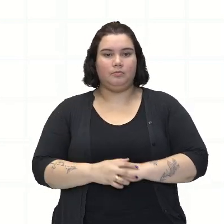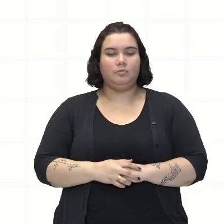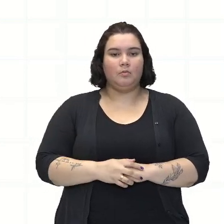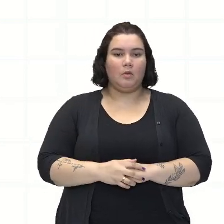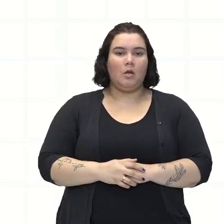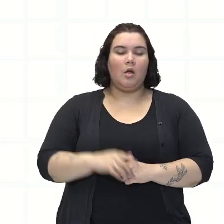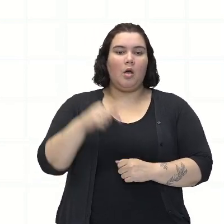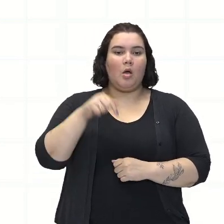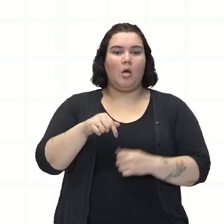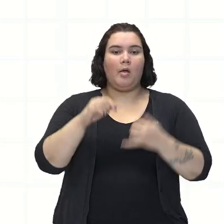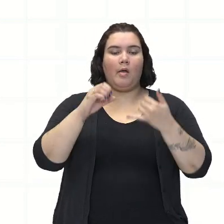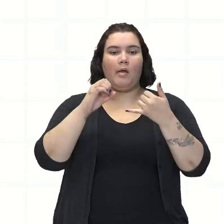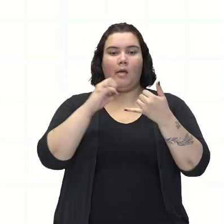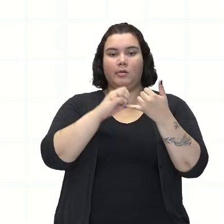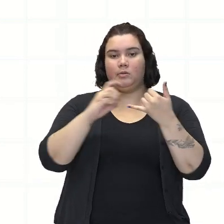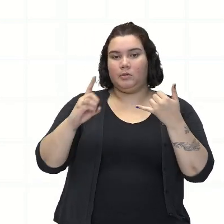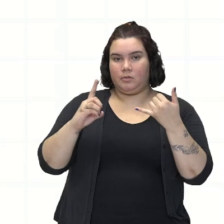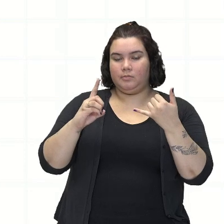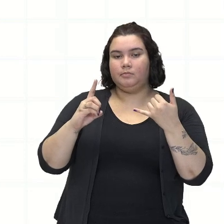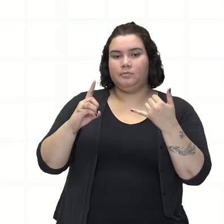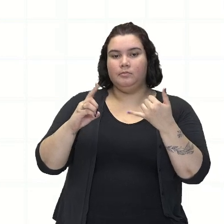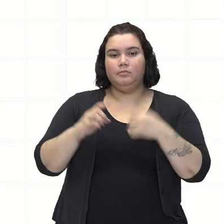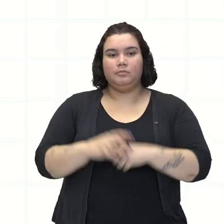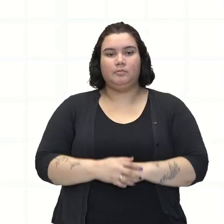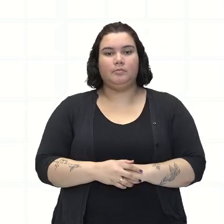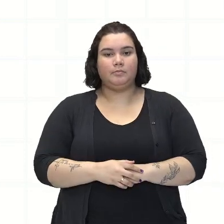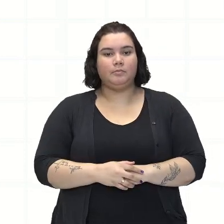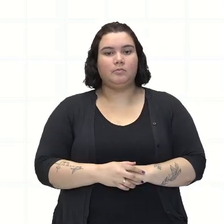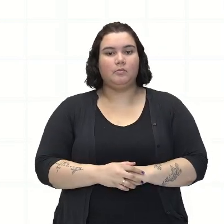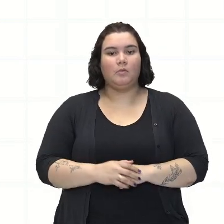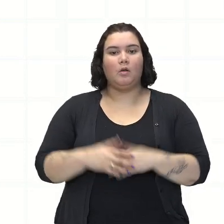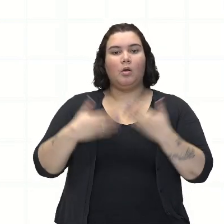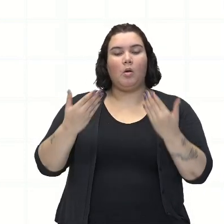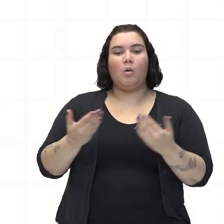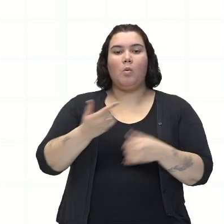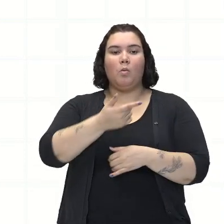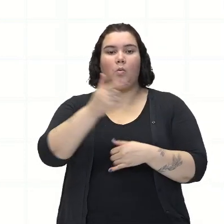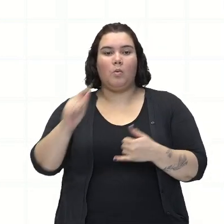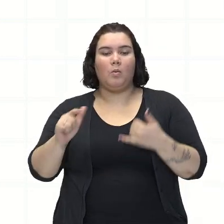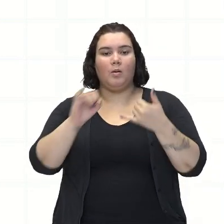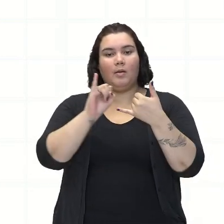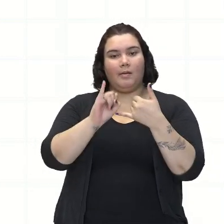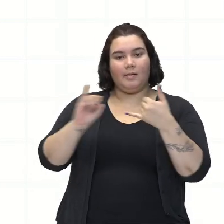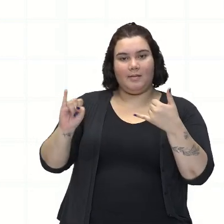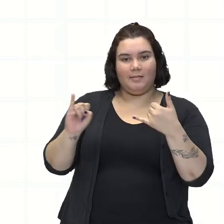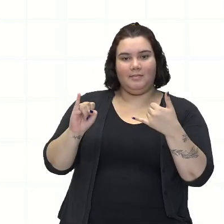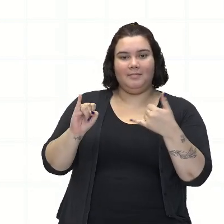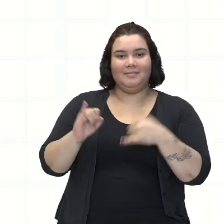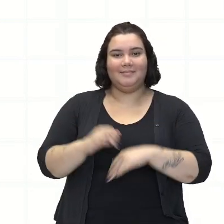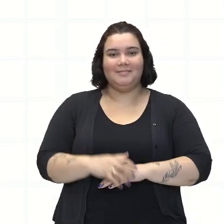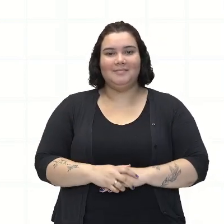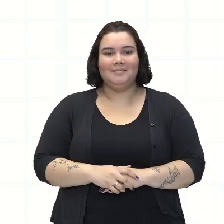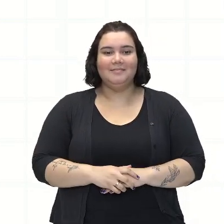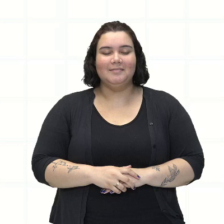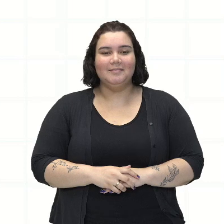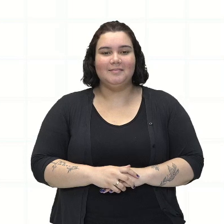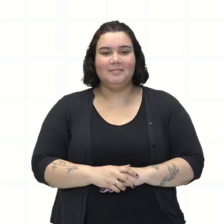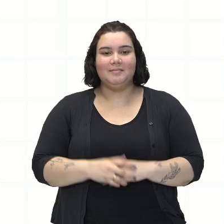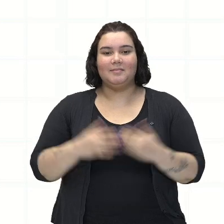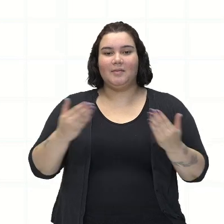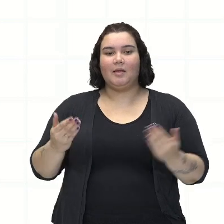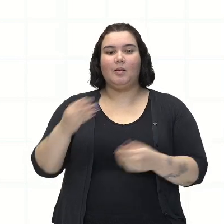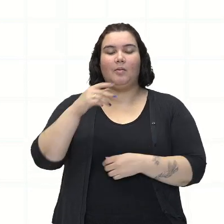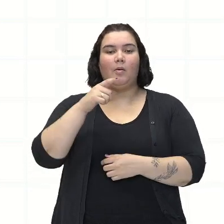direto, a quem era oferecida, objeto indireto. O próximo, a